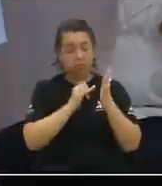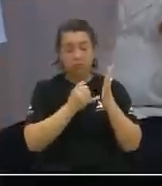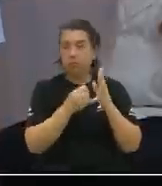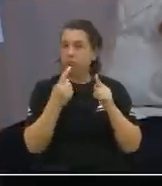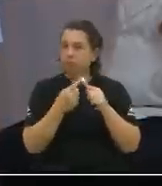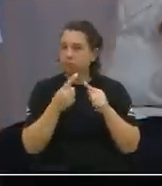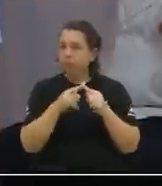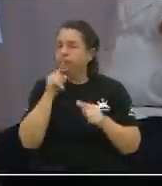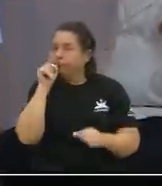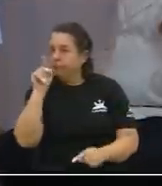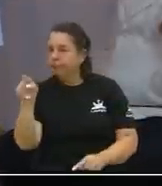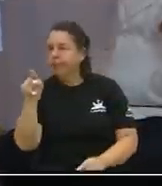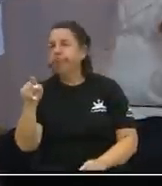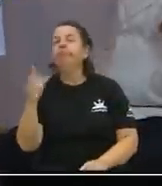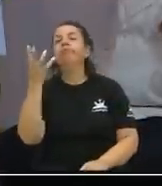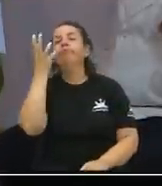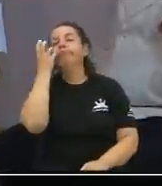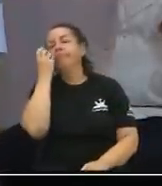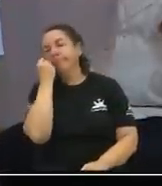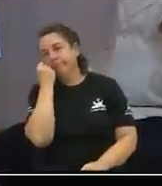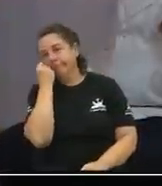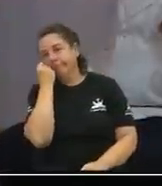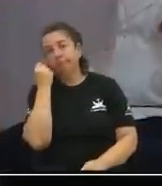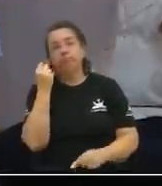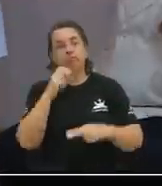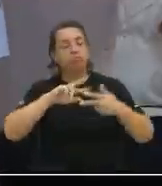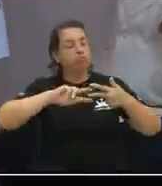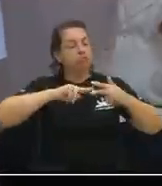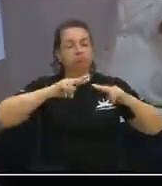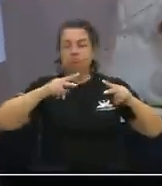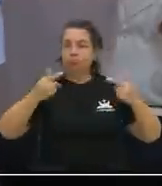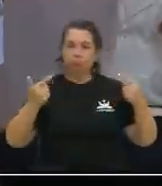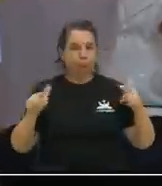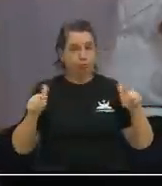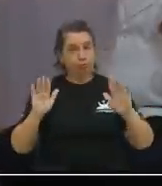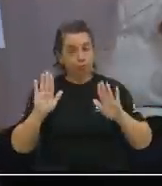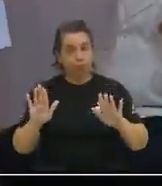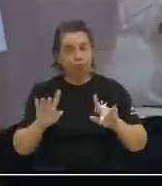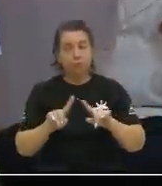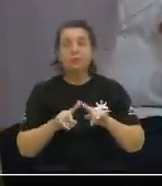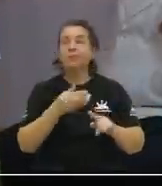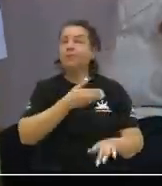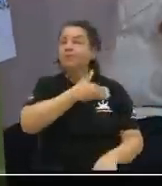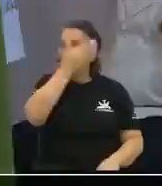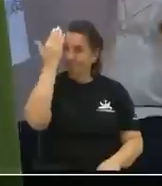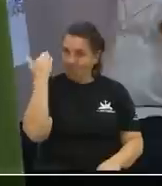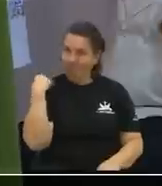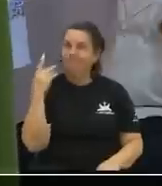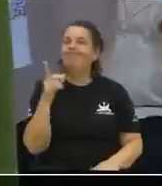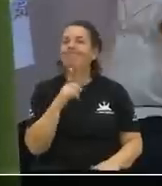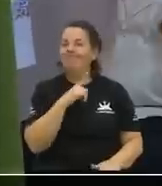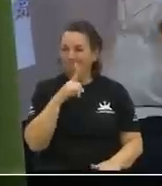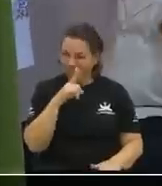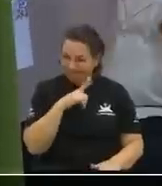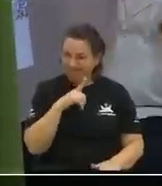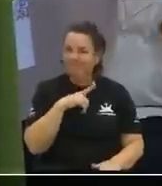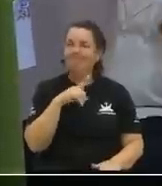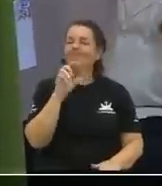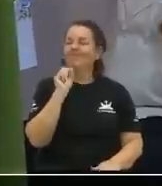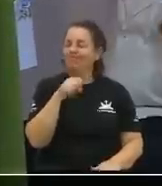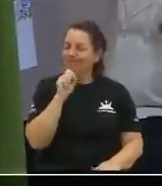pai adotivo. Não houve passagem de genética, mas de Nossa Senhora sim.